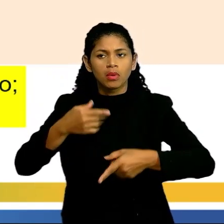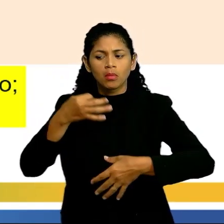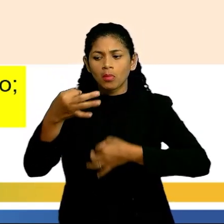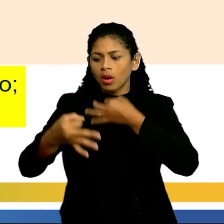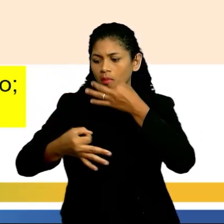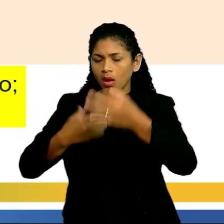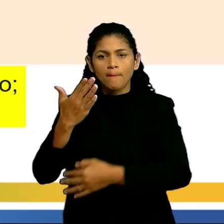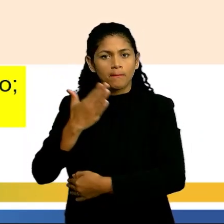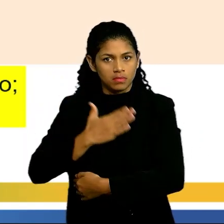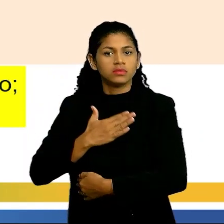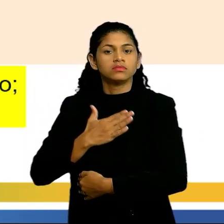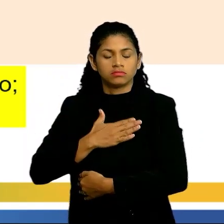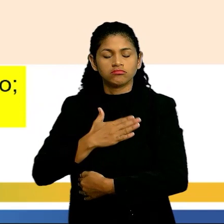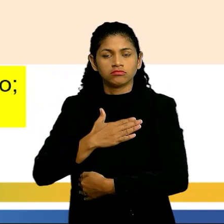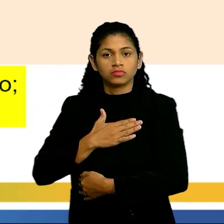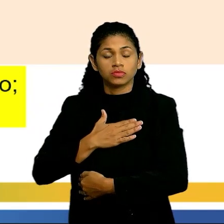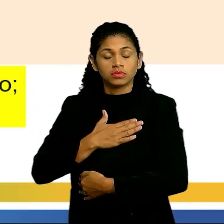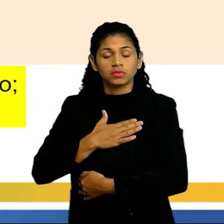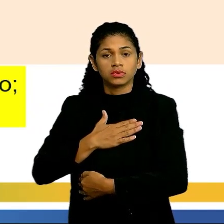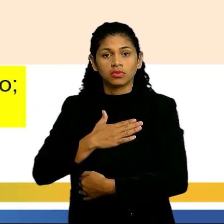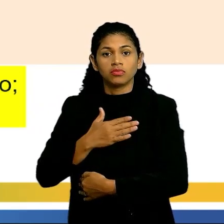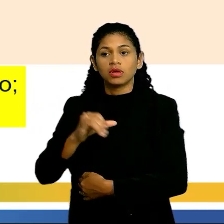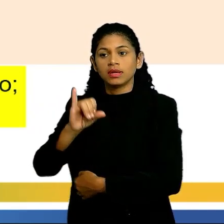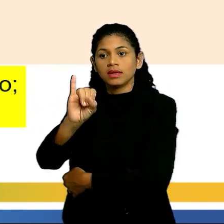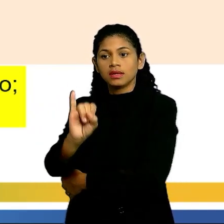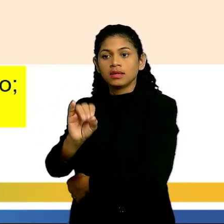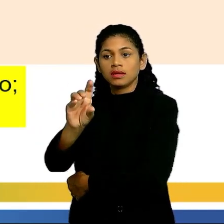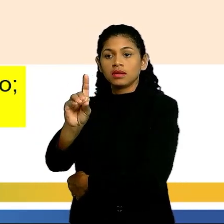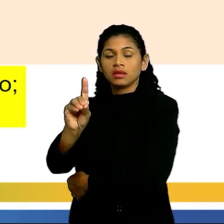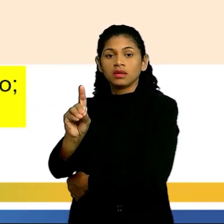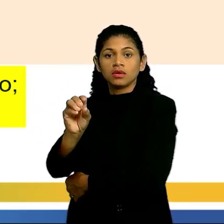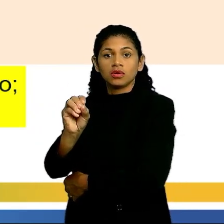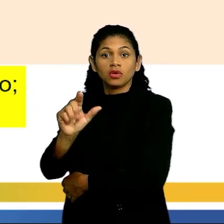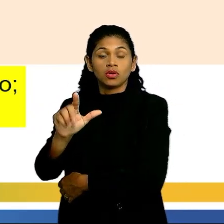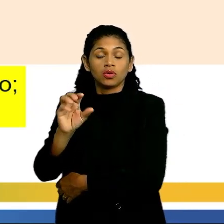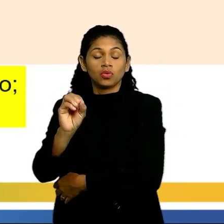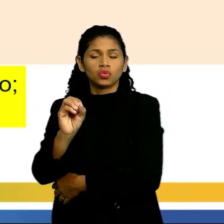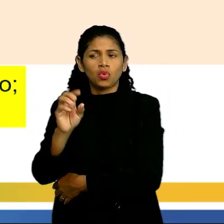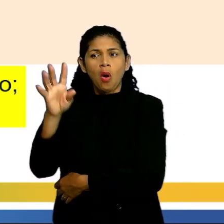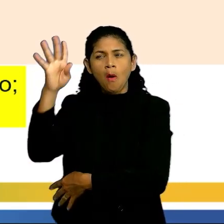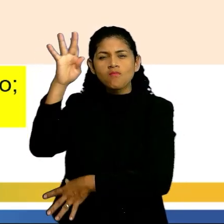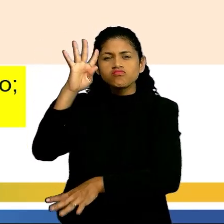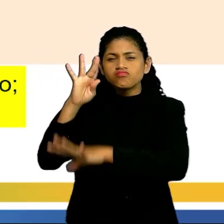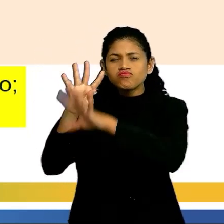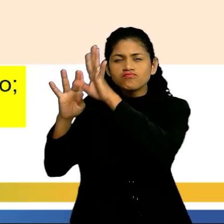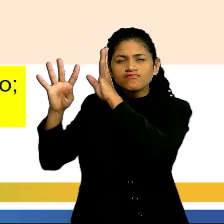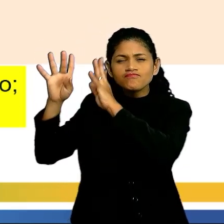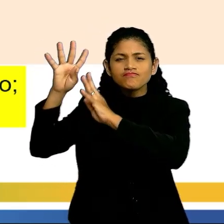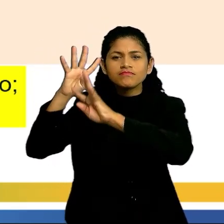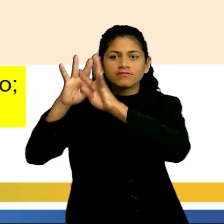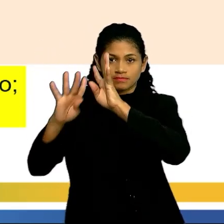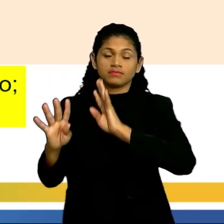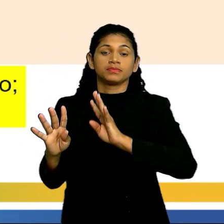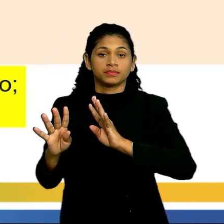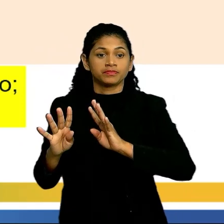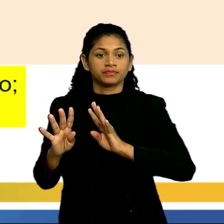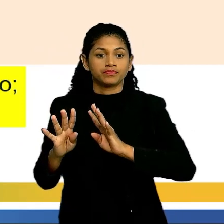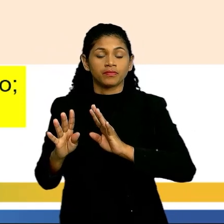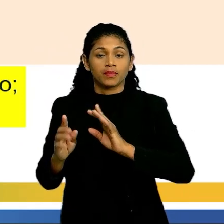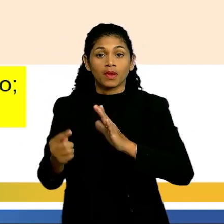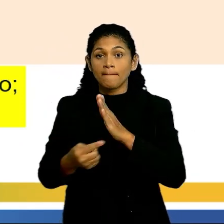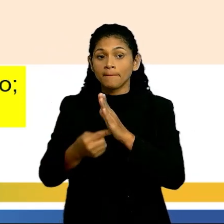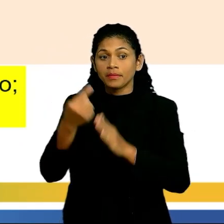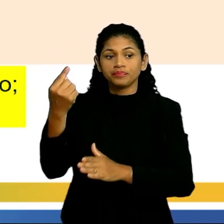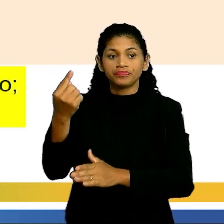chamou de ídolos da ilusão. Ele vai questionar os 3 ídolos da ilusão. Primeiro, a